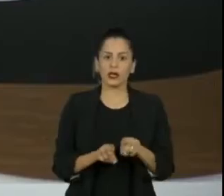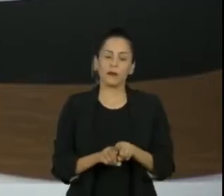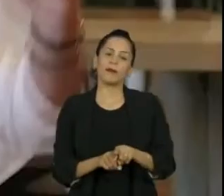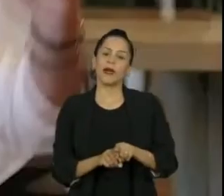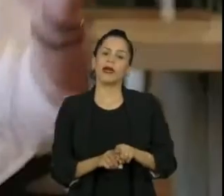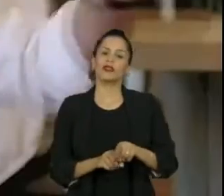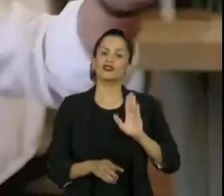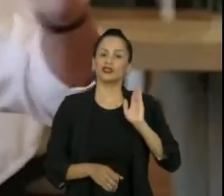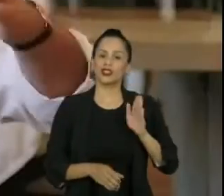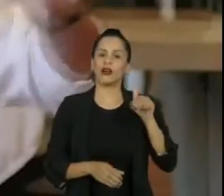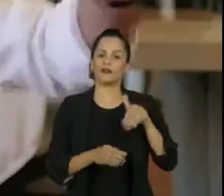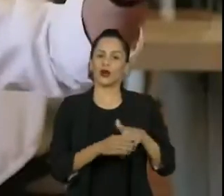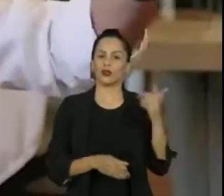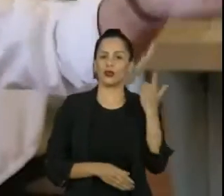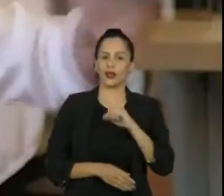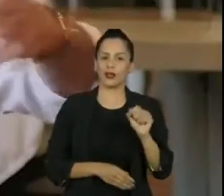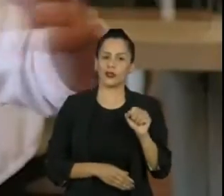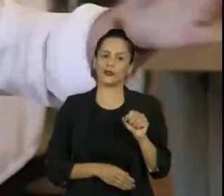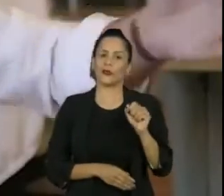Calil.